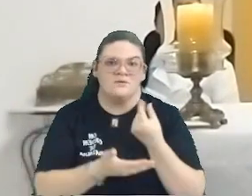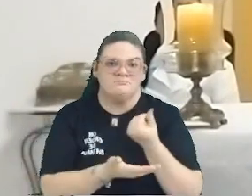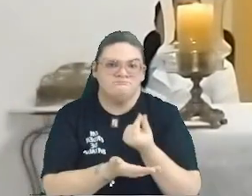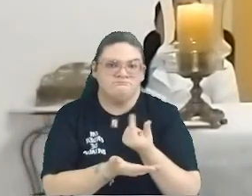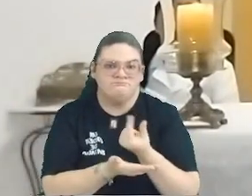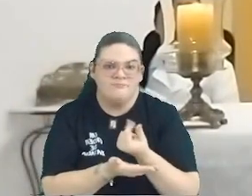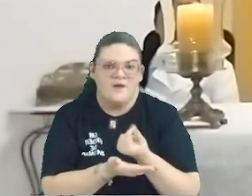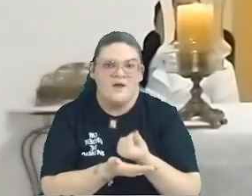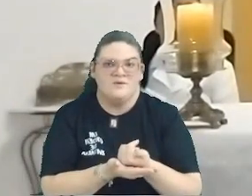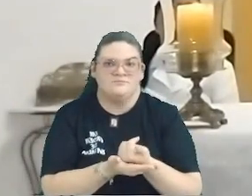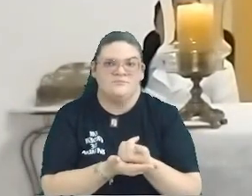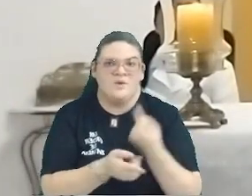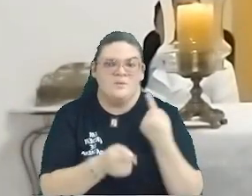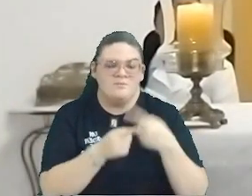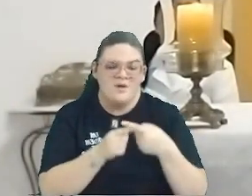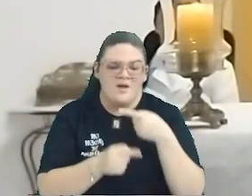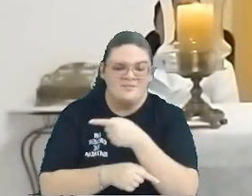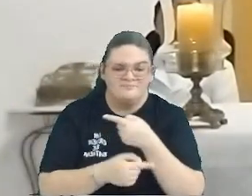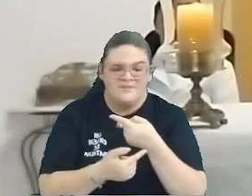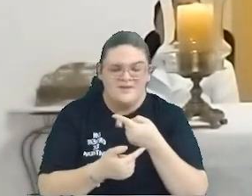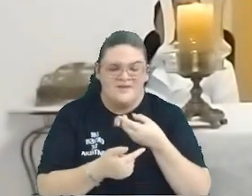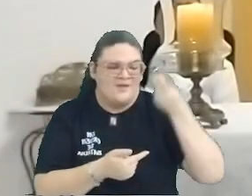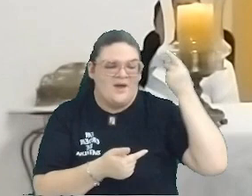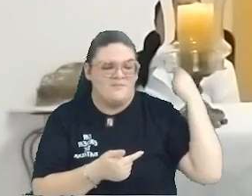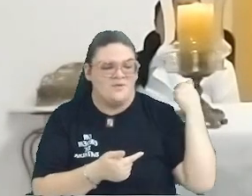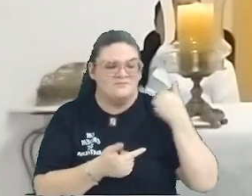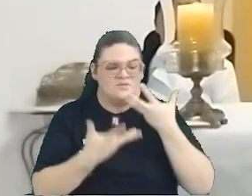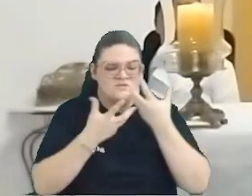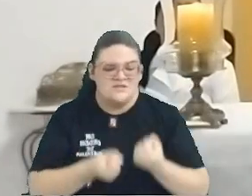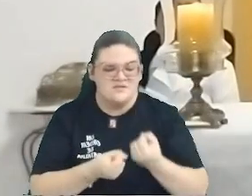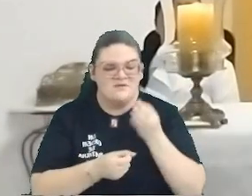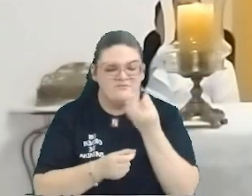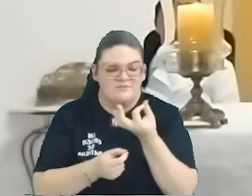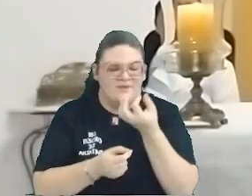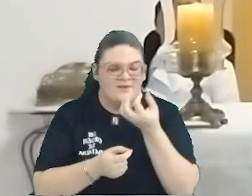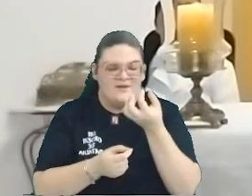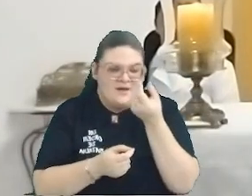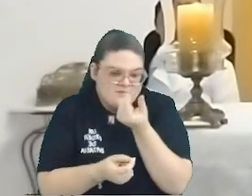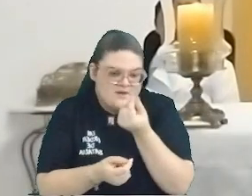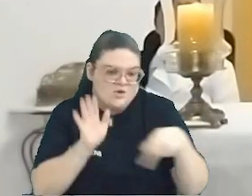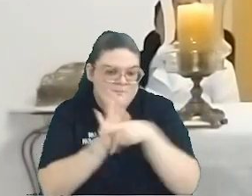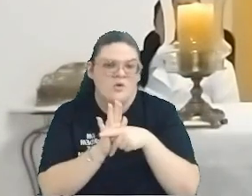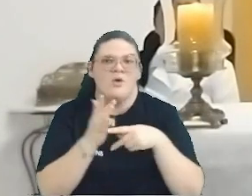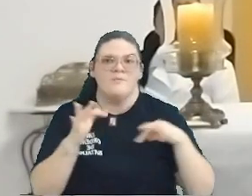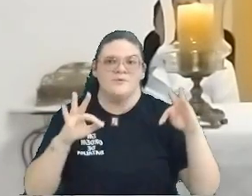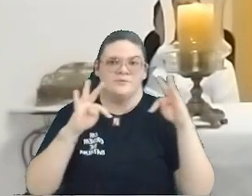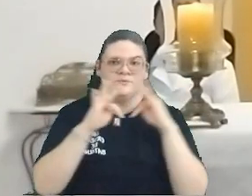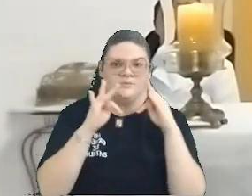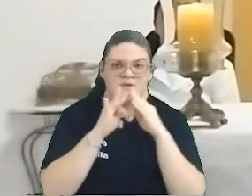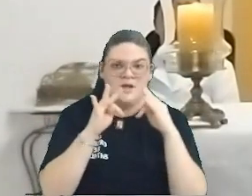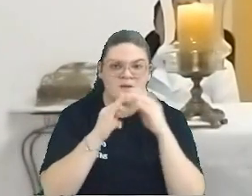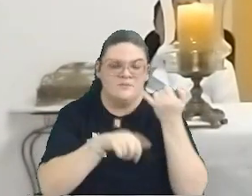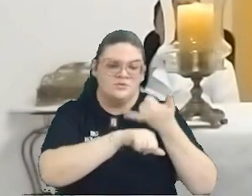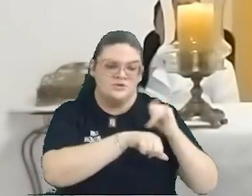se aceitava moedas de outros lugares a não ser moedas ali do templo de